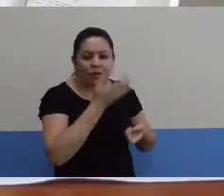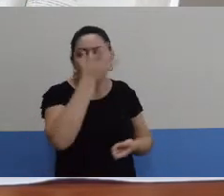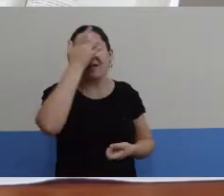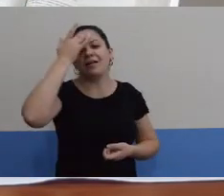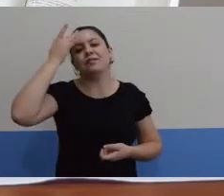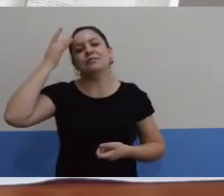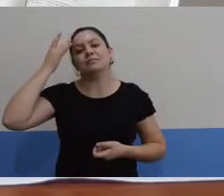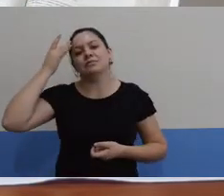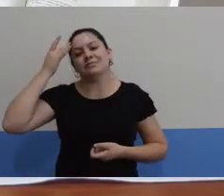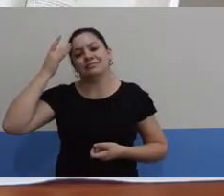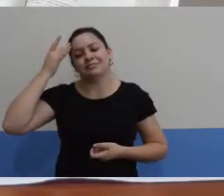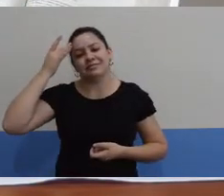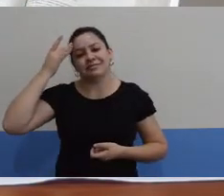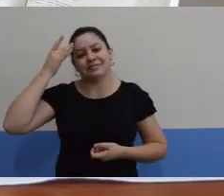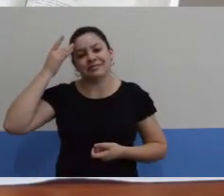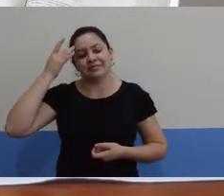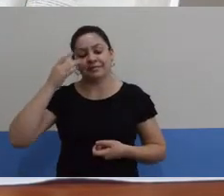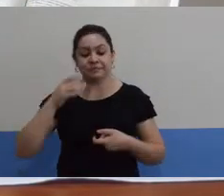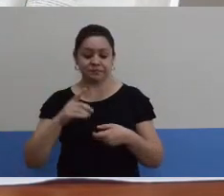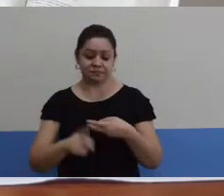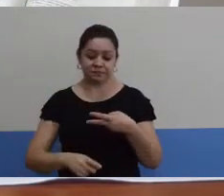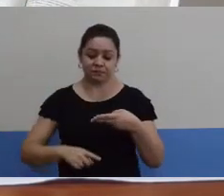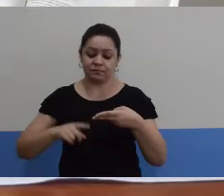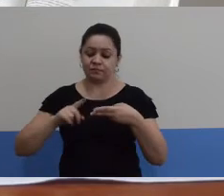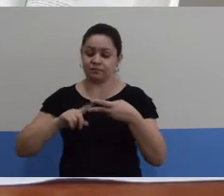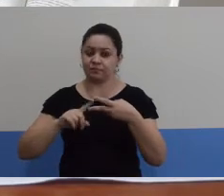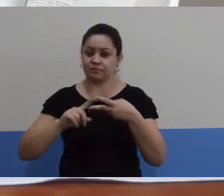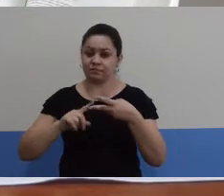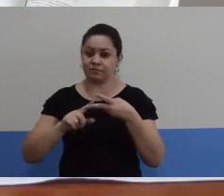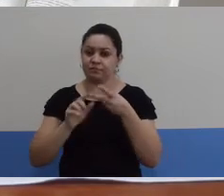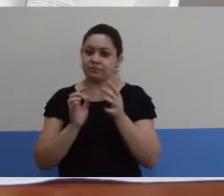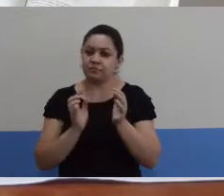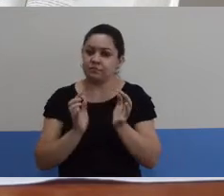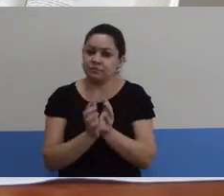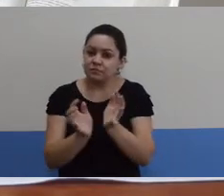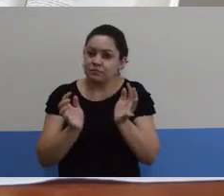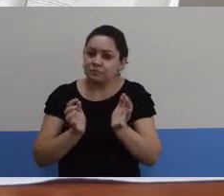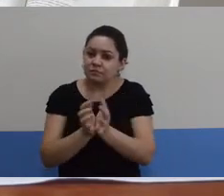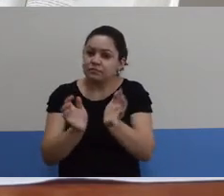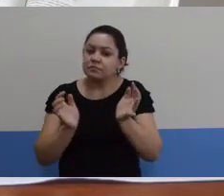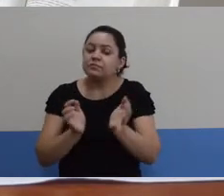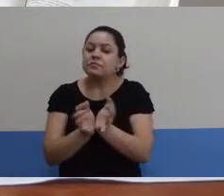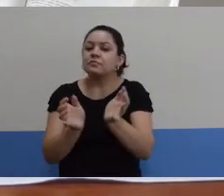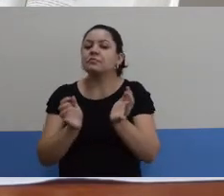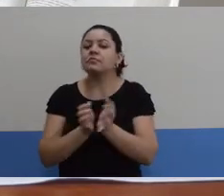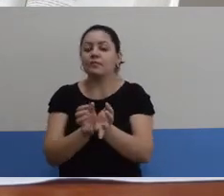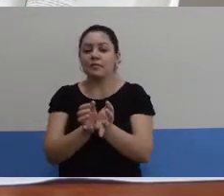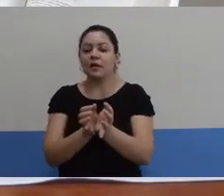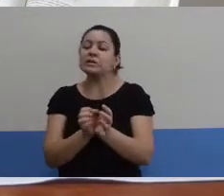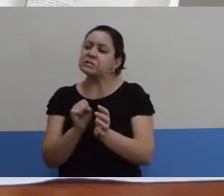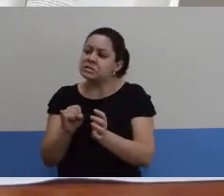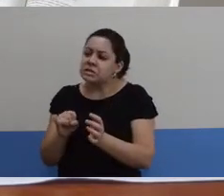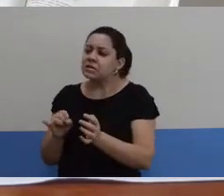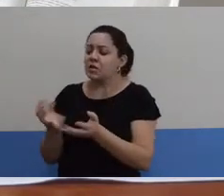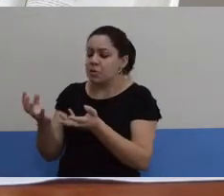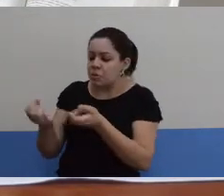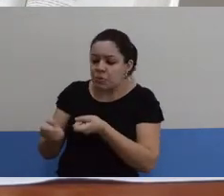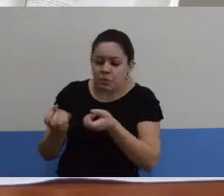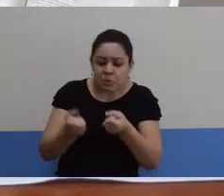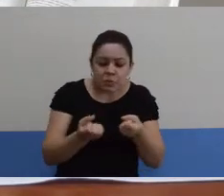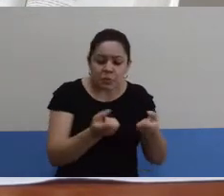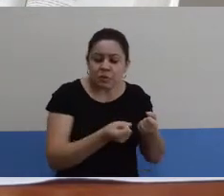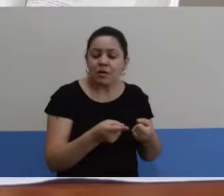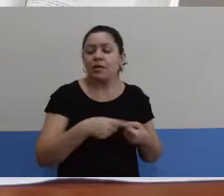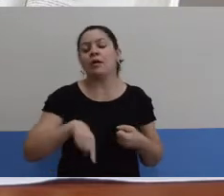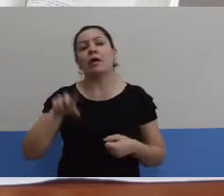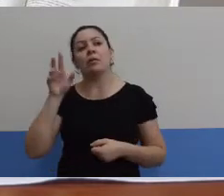Participação. Essa escuta exige, no diálogo, um compromisso. Participar. Não